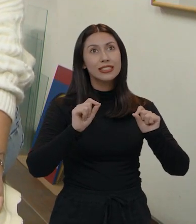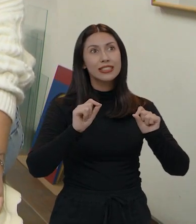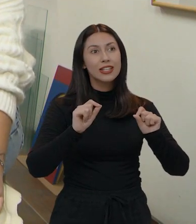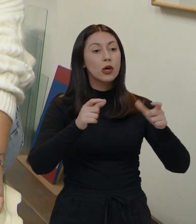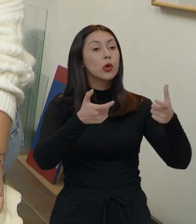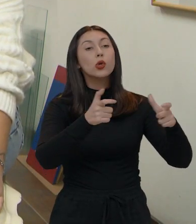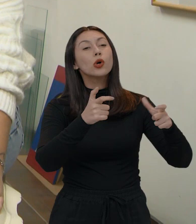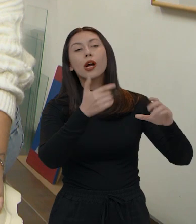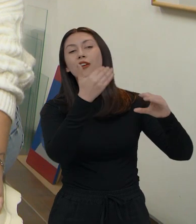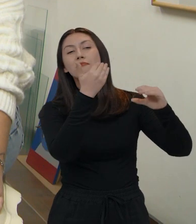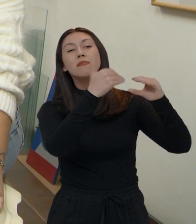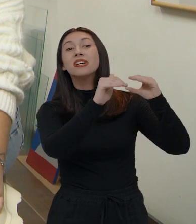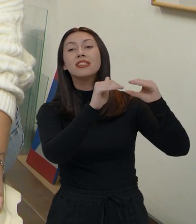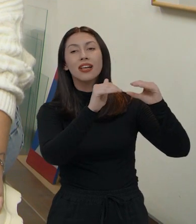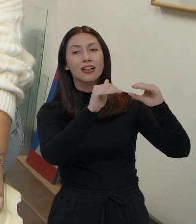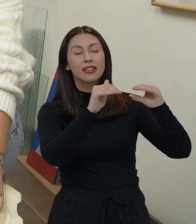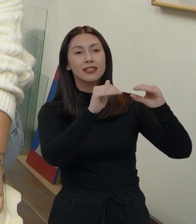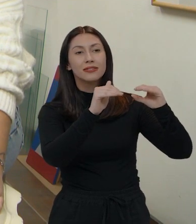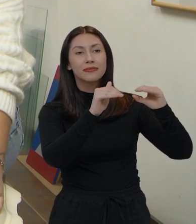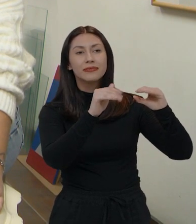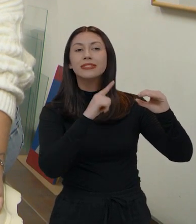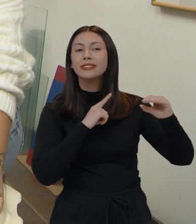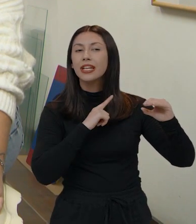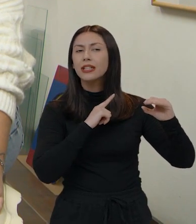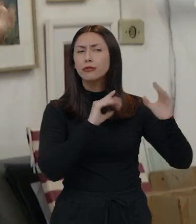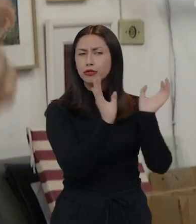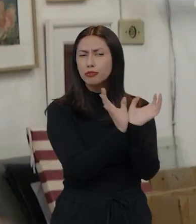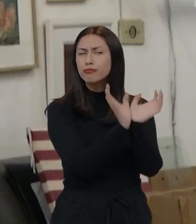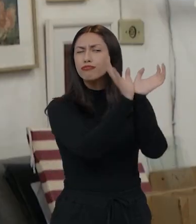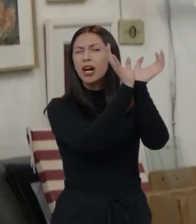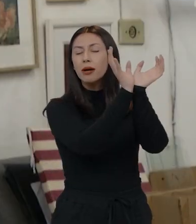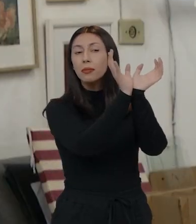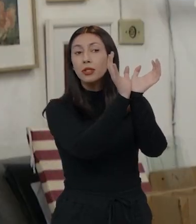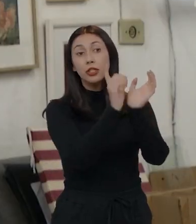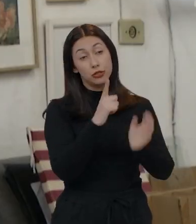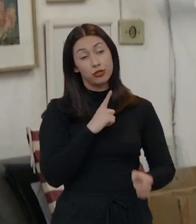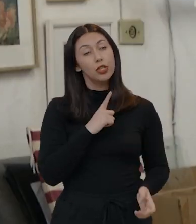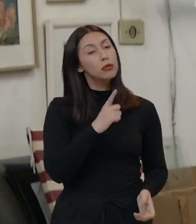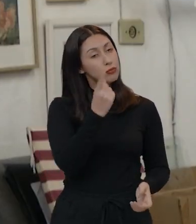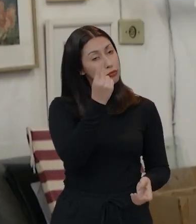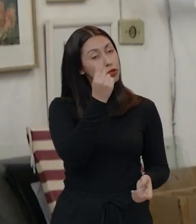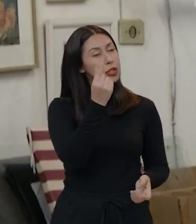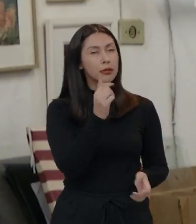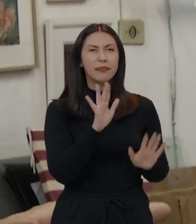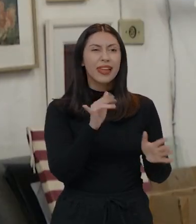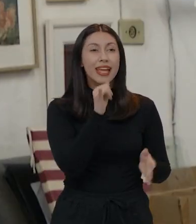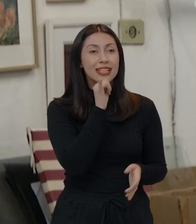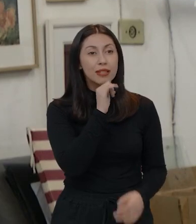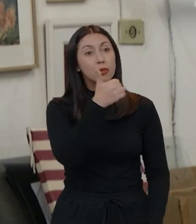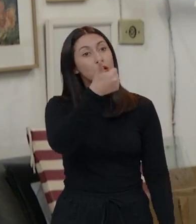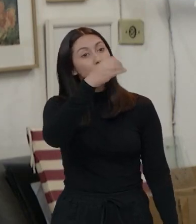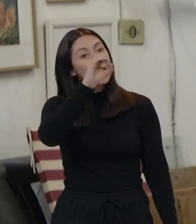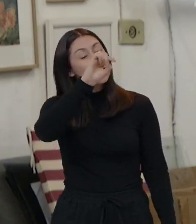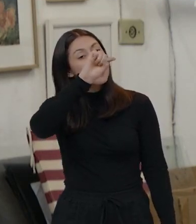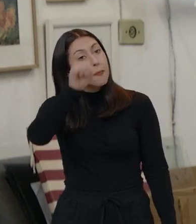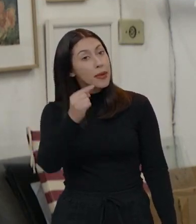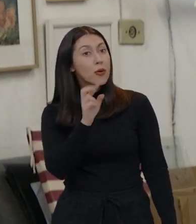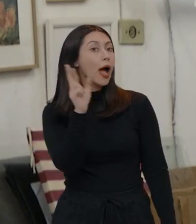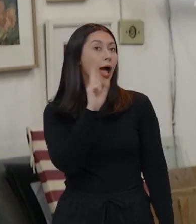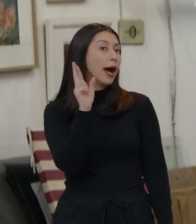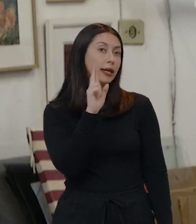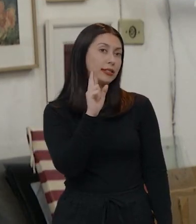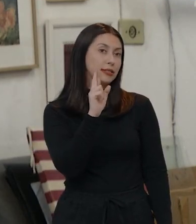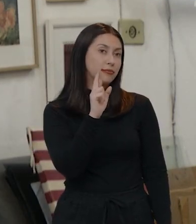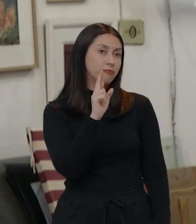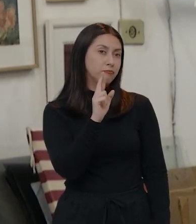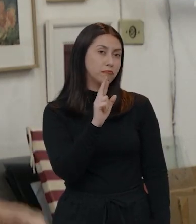você vai mandar pelo prêmio. Então tem a verba. Sei lá, um exemplo. 10 mil reais para aquisição das